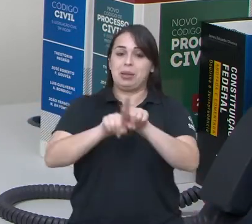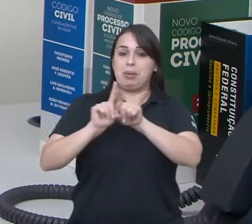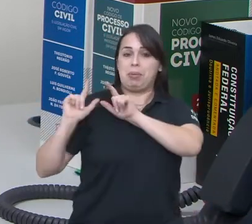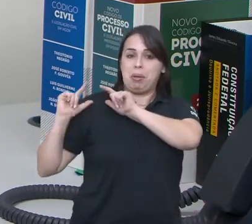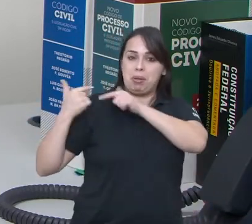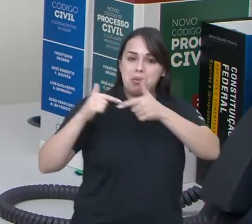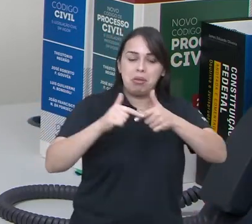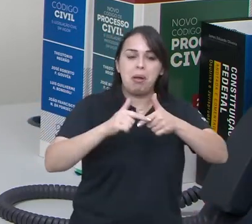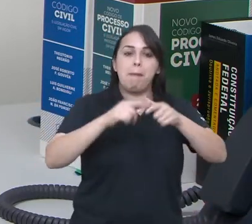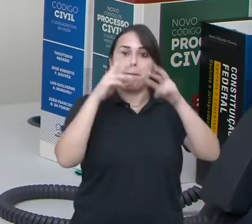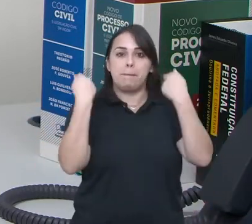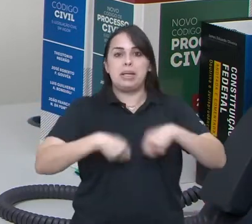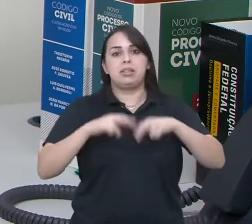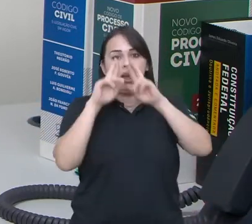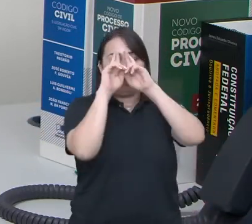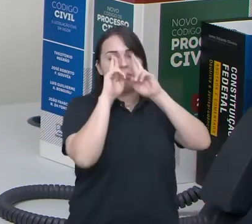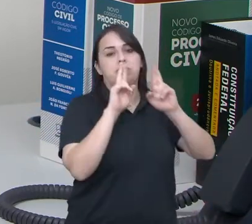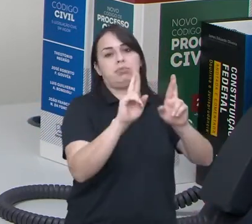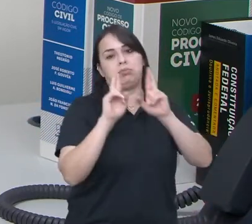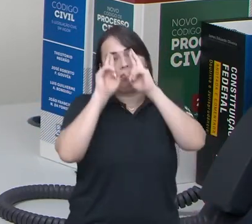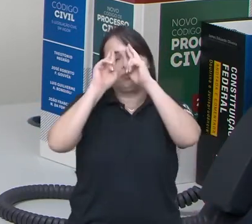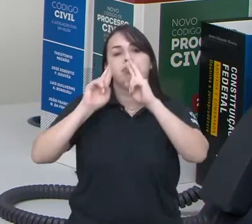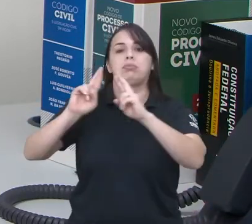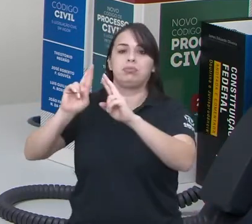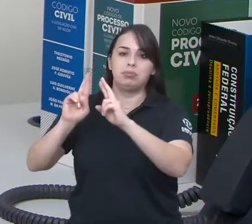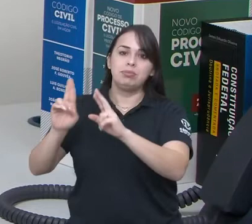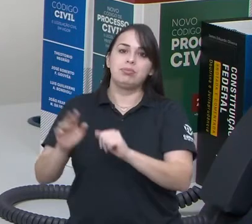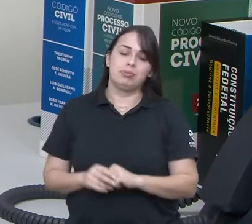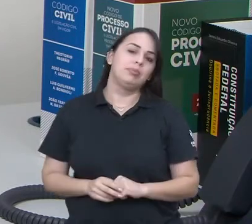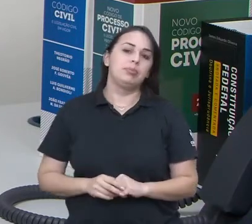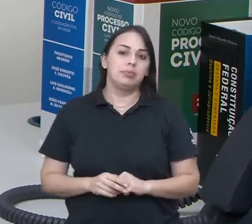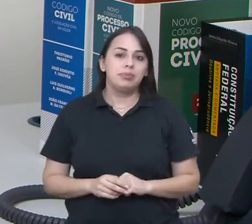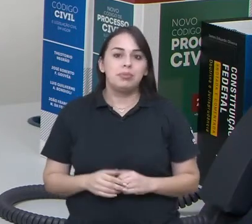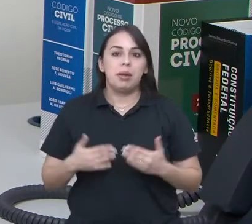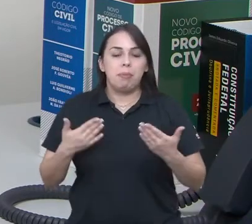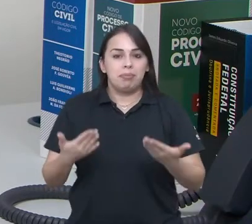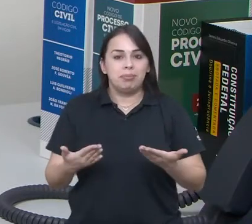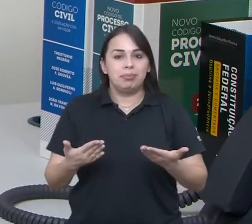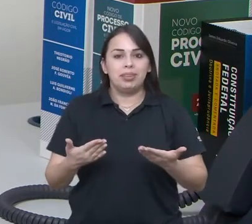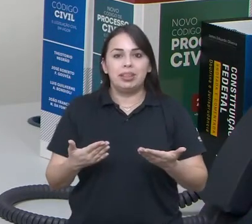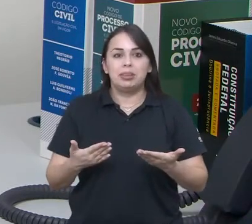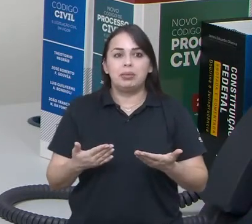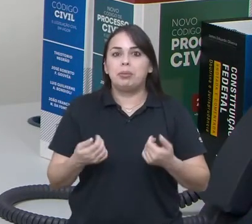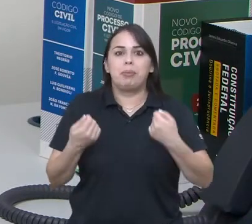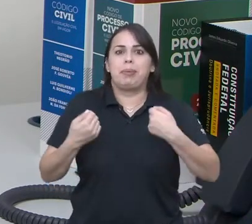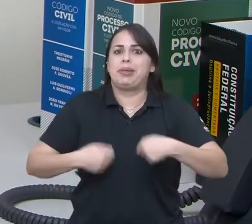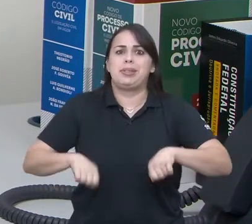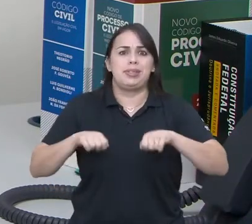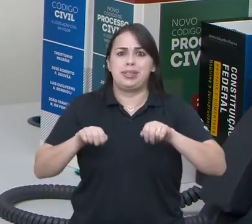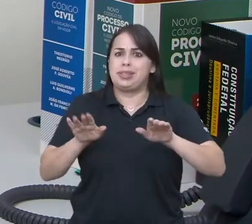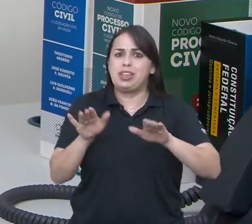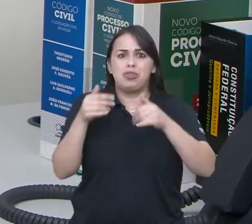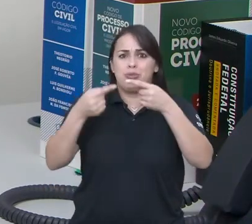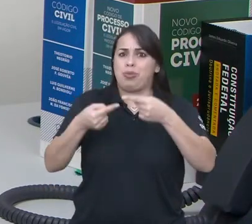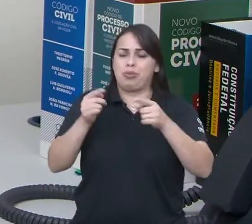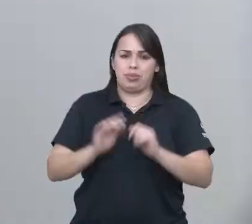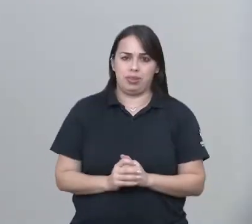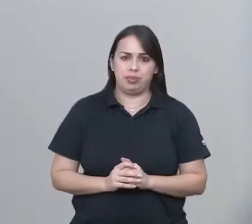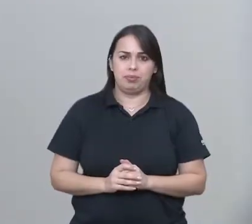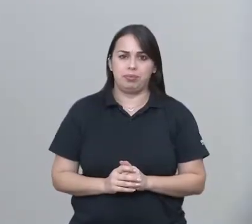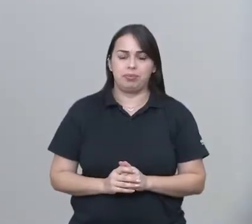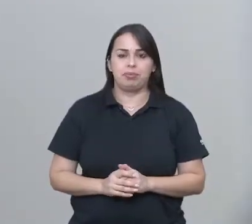ideias, cada um com as suas mentalidades, mas isso deveria nem ser mais caso de